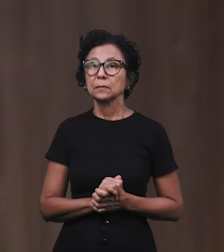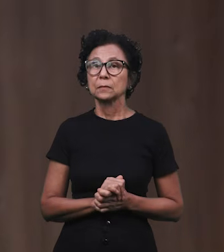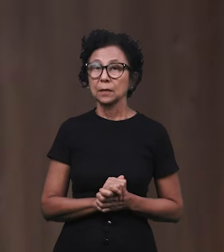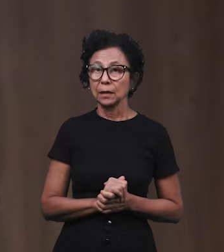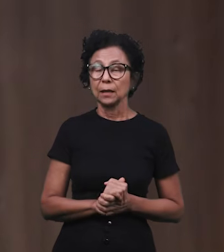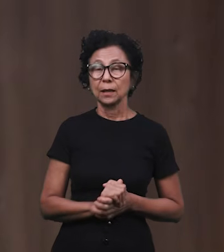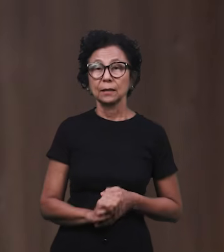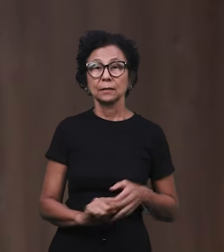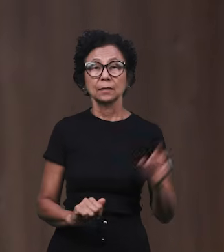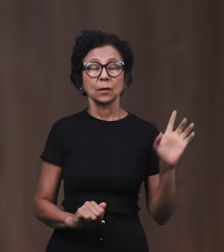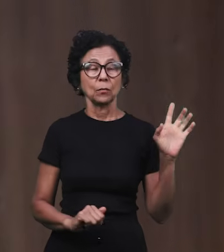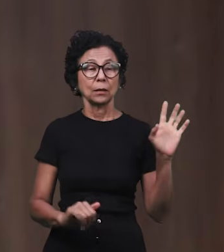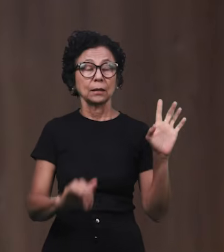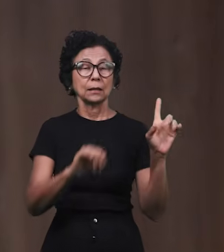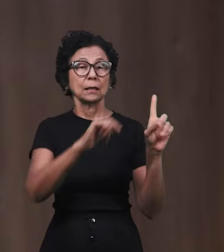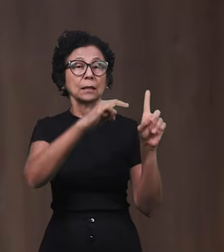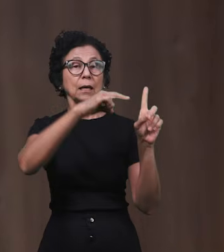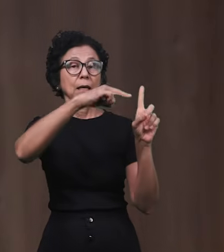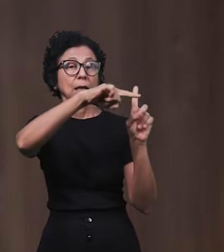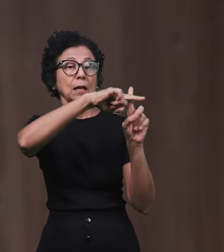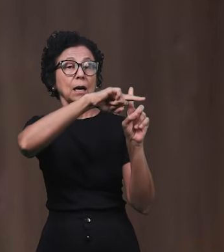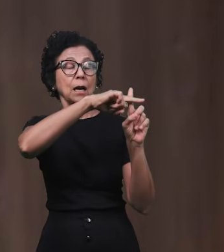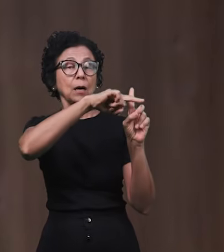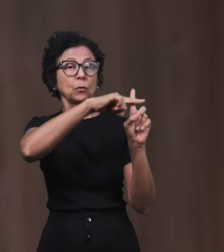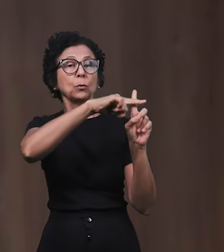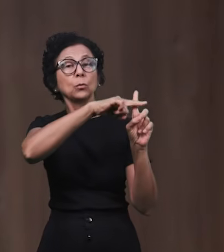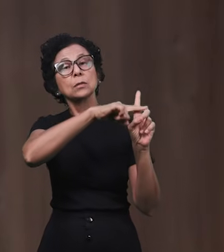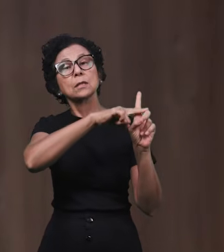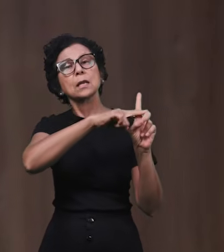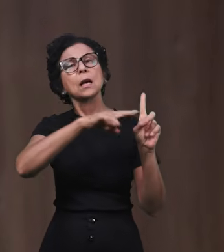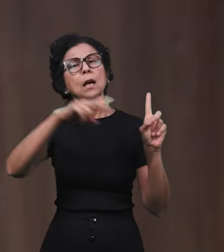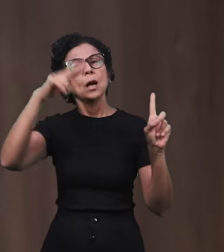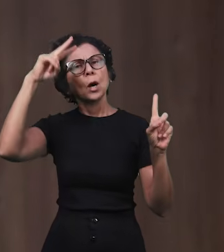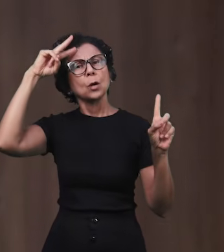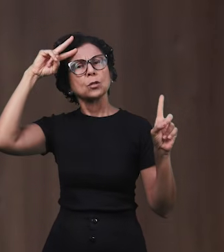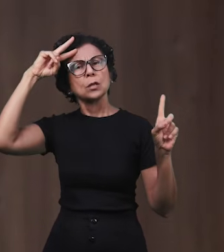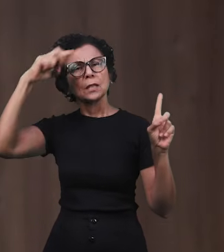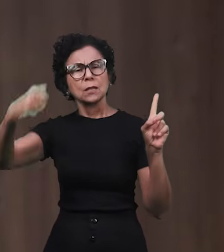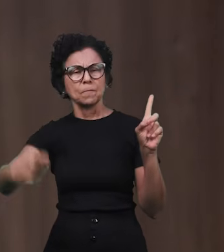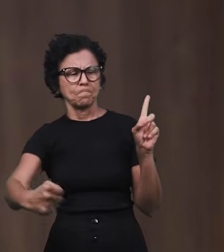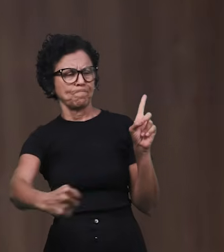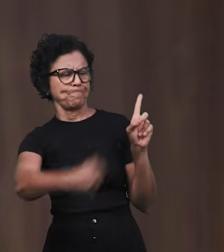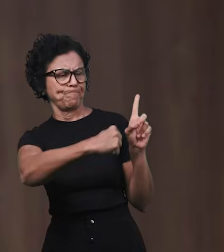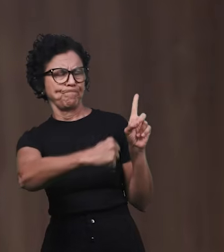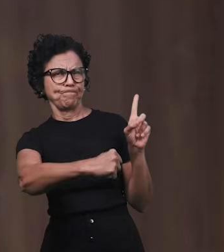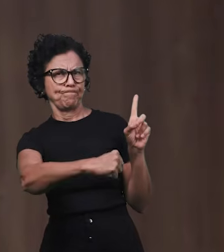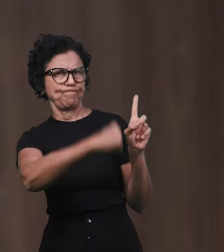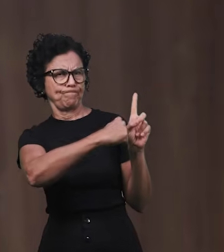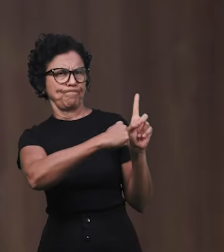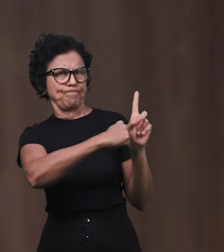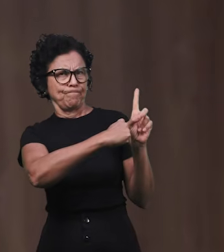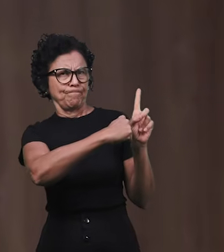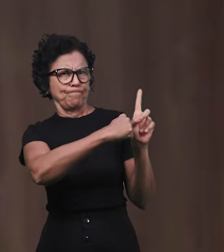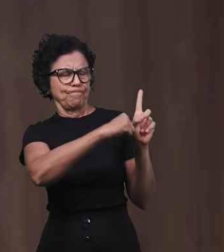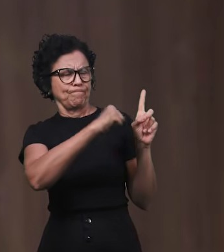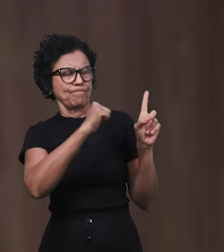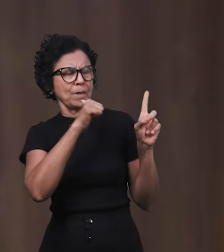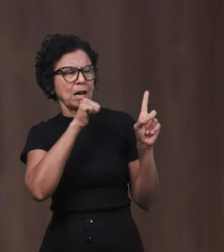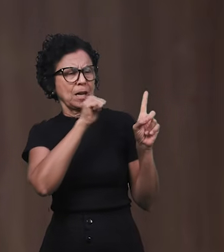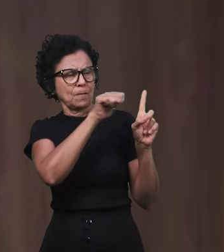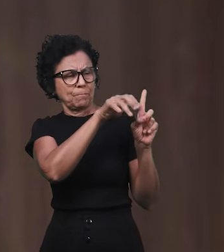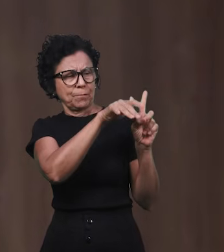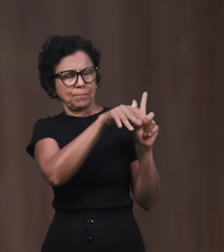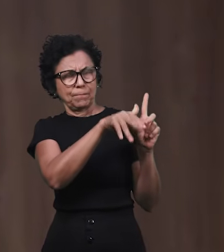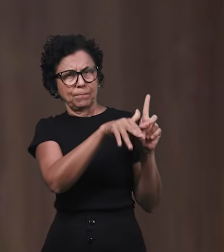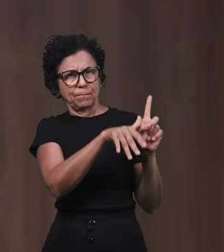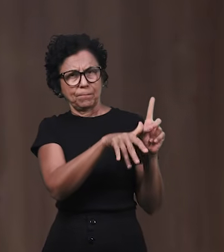águas vivas aqui, é esse ato, é essa ação a qual aconteceu no momento da crucificação. Foi ali, tudo isso